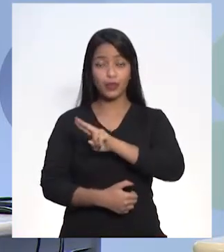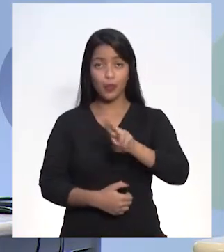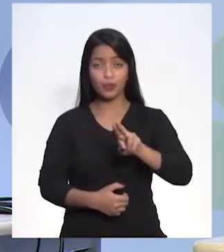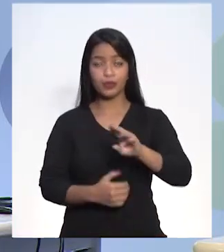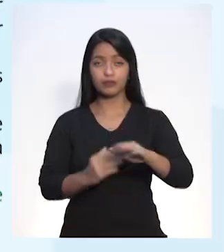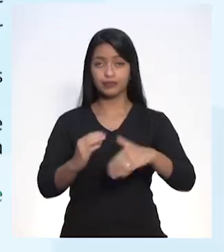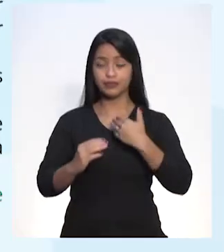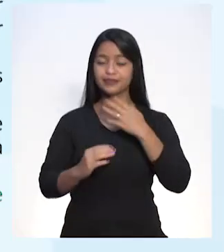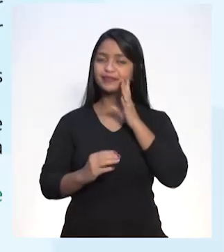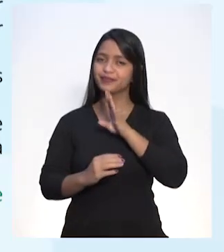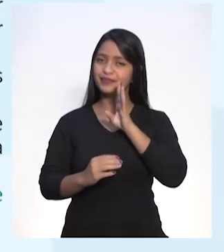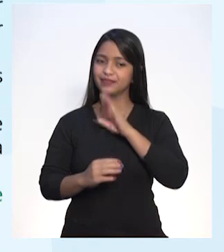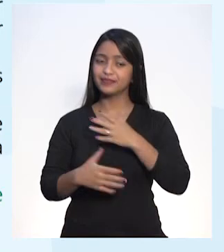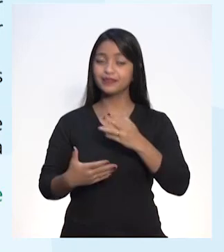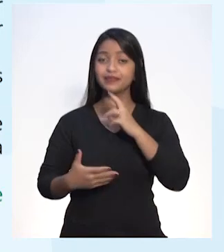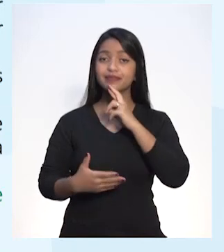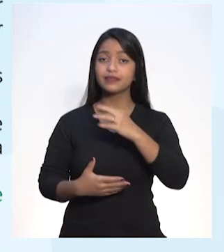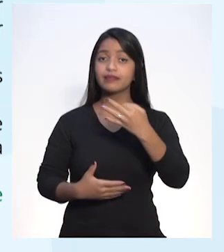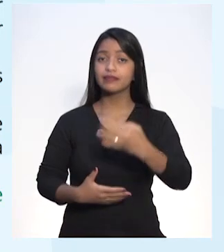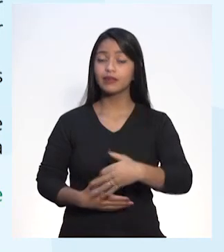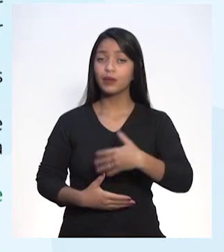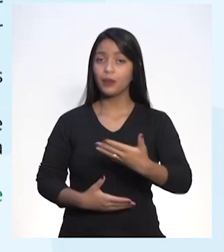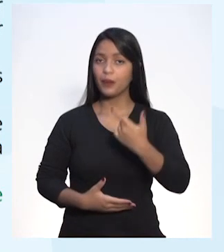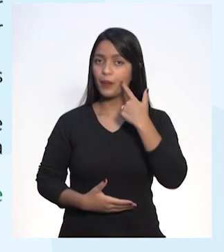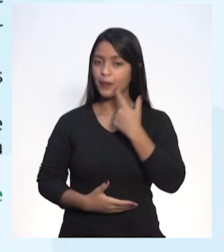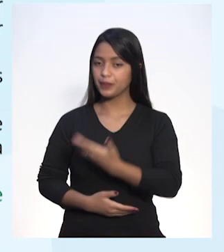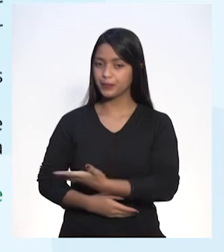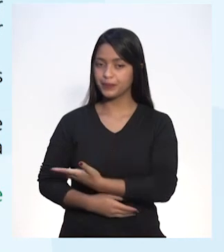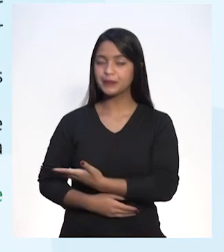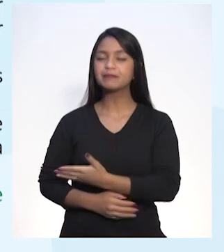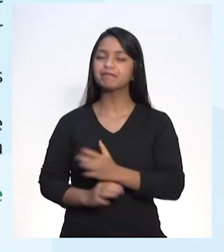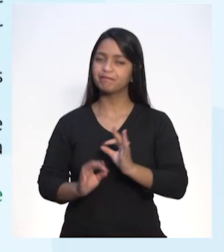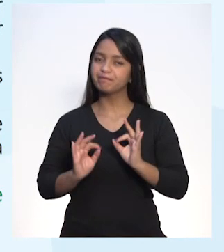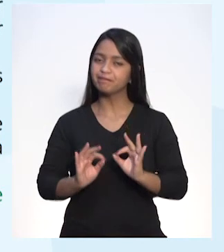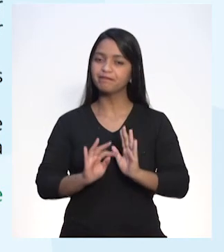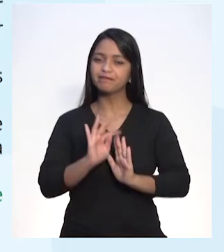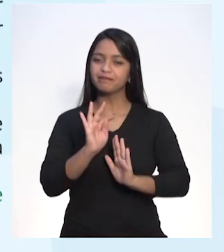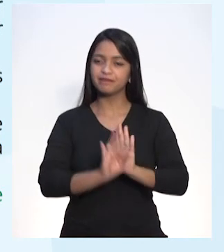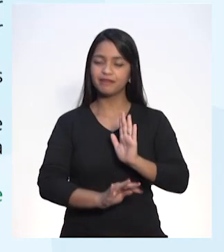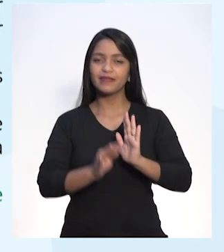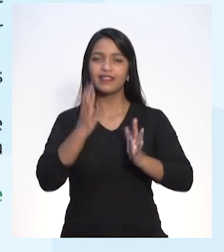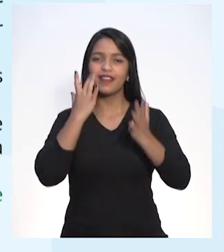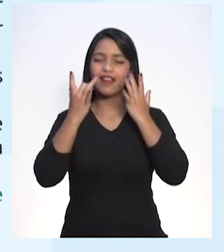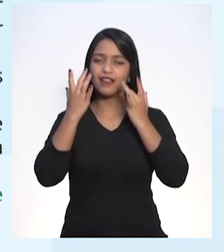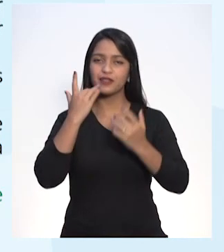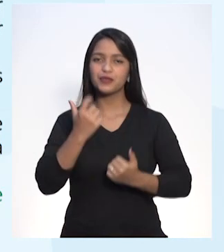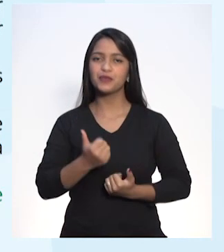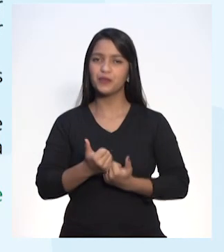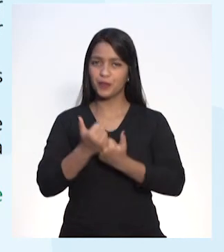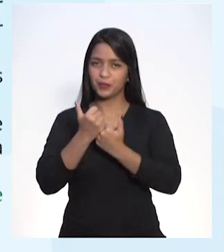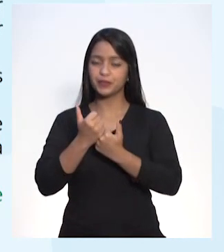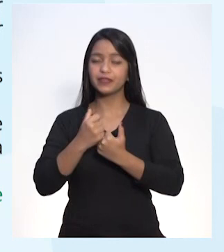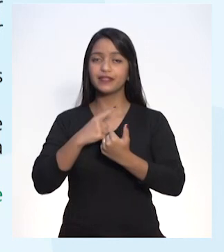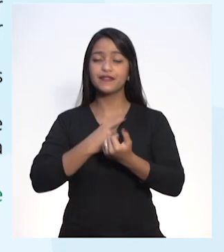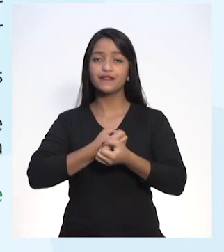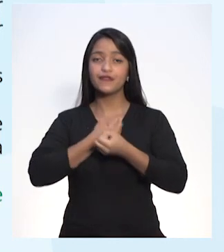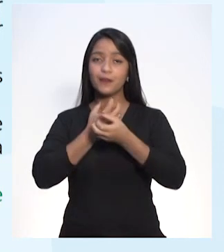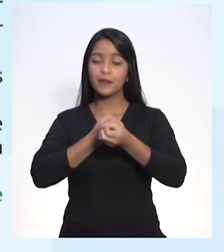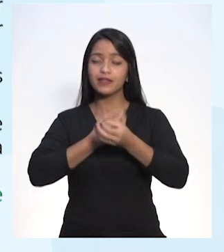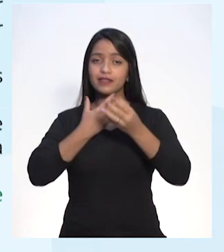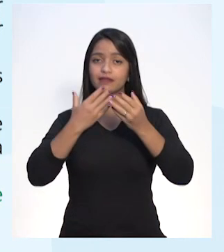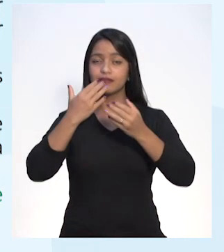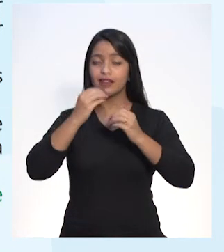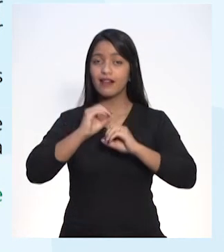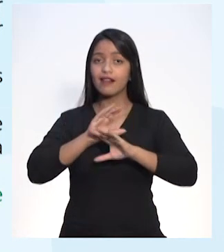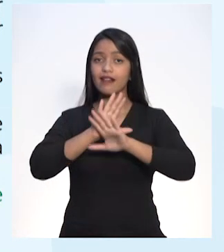acho que é Sula. Leonardo, da Pro Elisa. João Gabriel, da Pro Ana